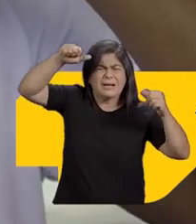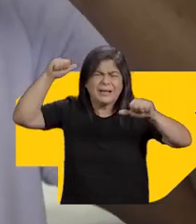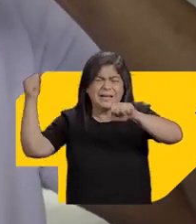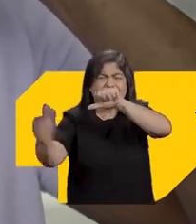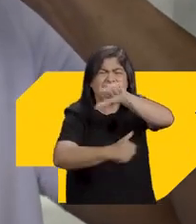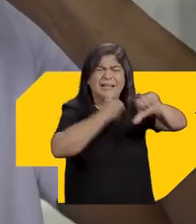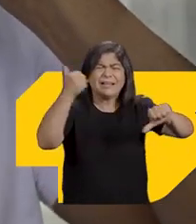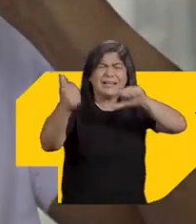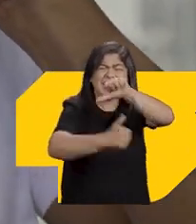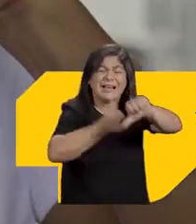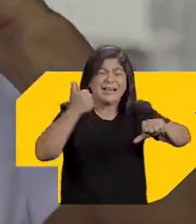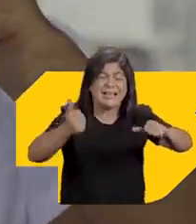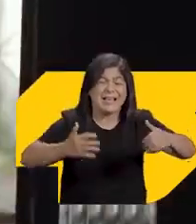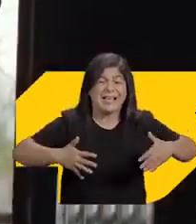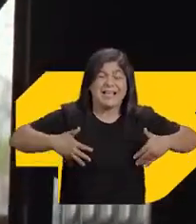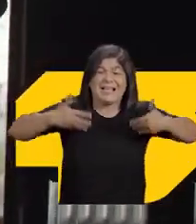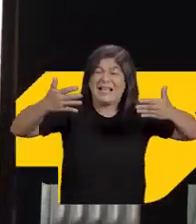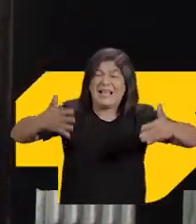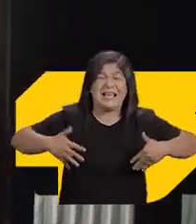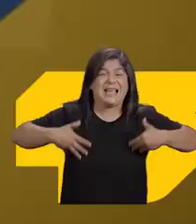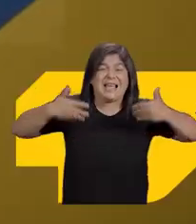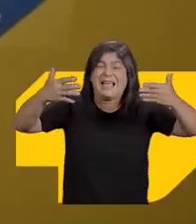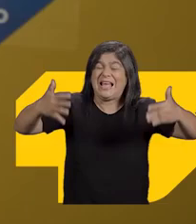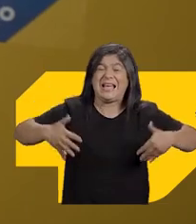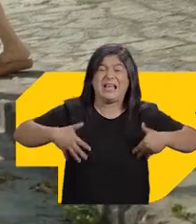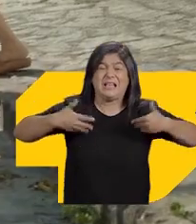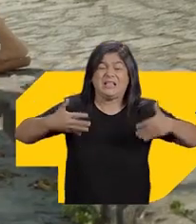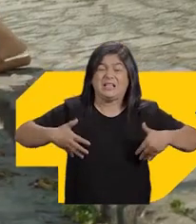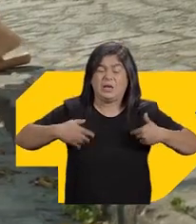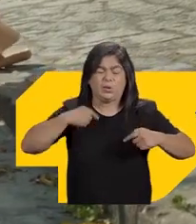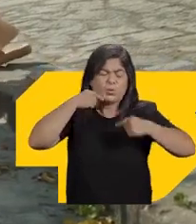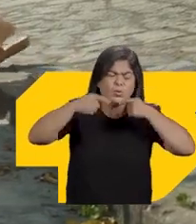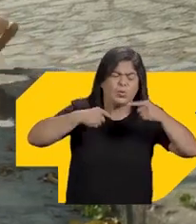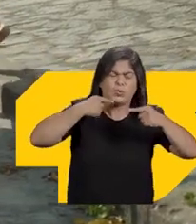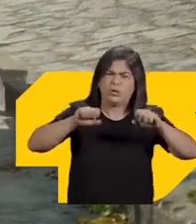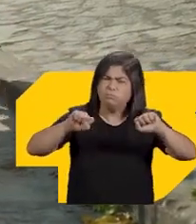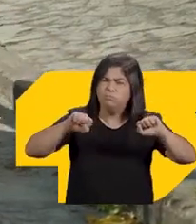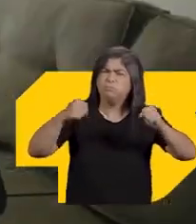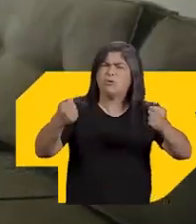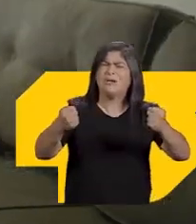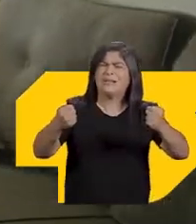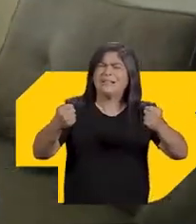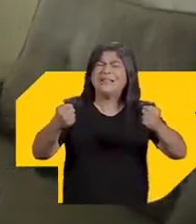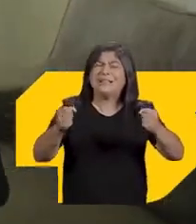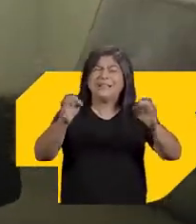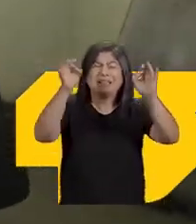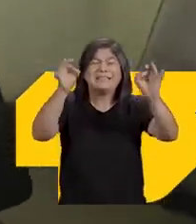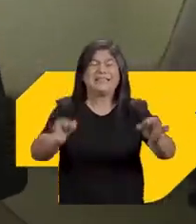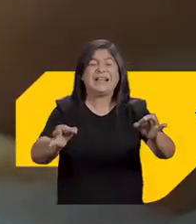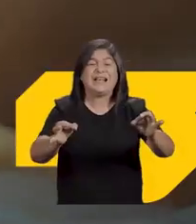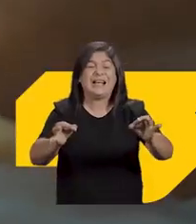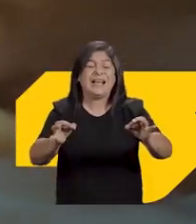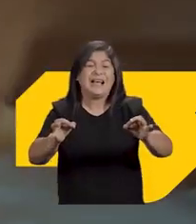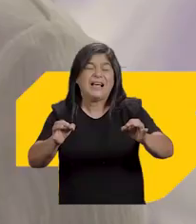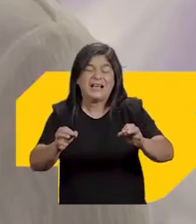mesa, a tristeza virou alegria, a indecisão virou certeza.